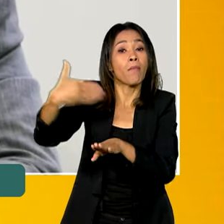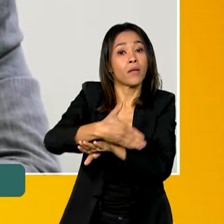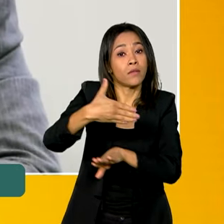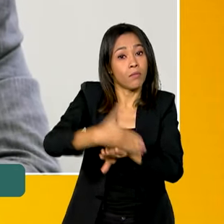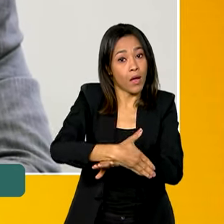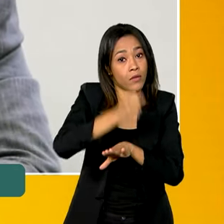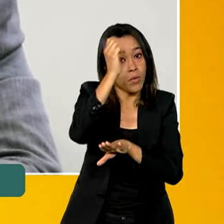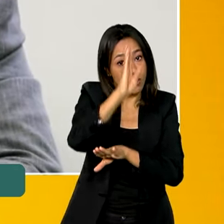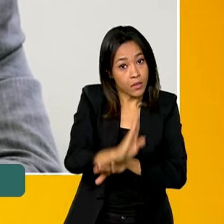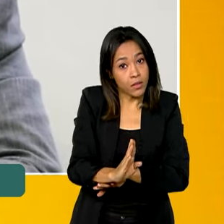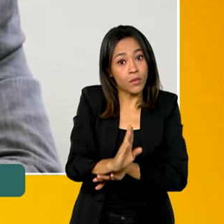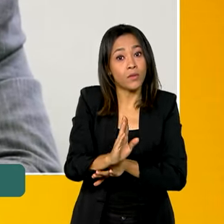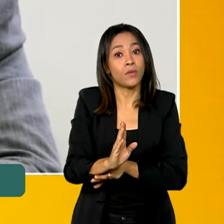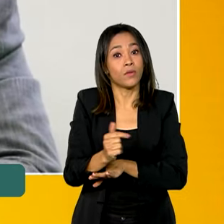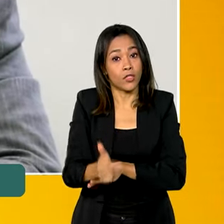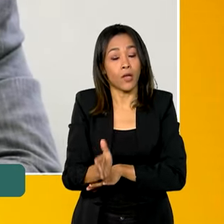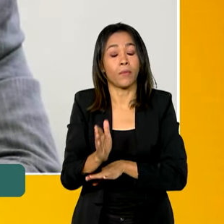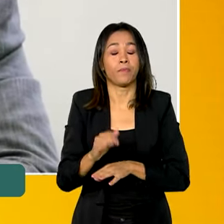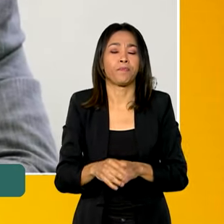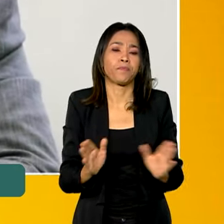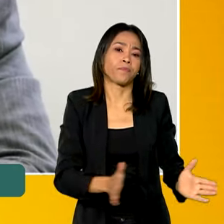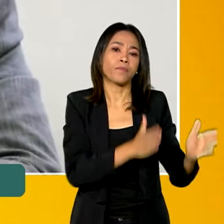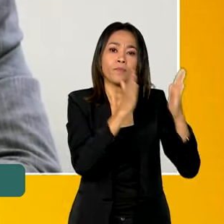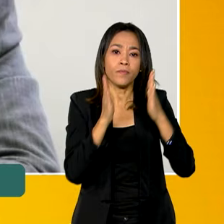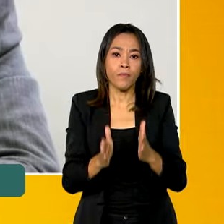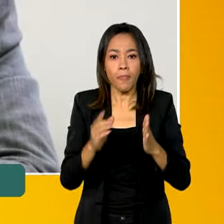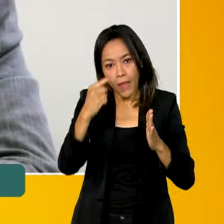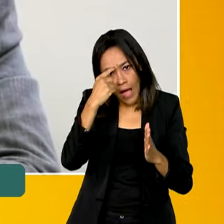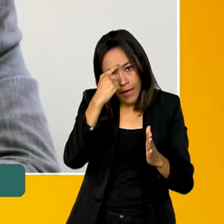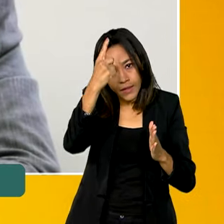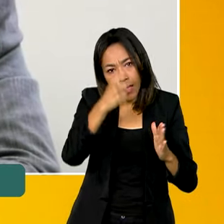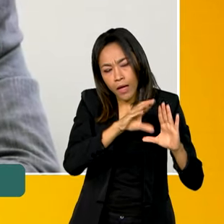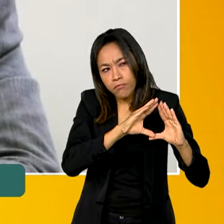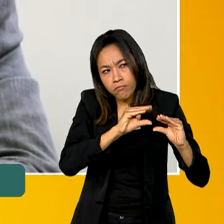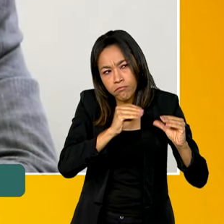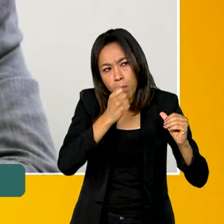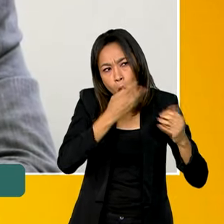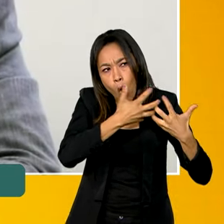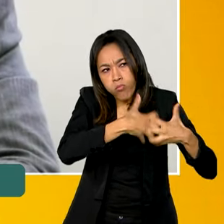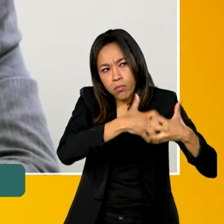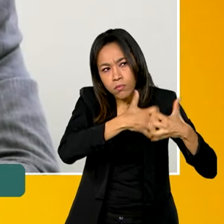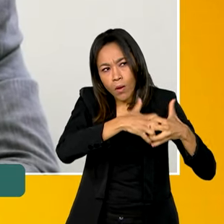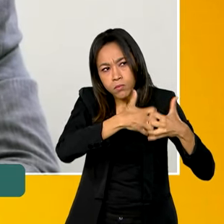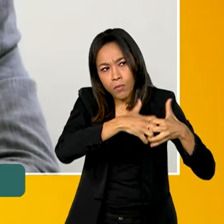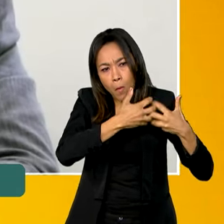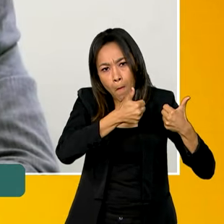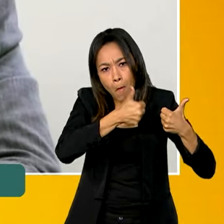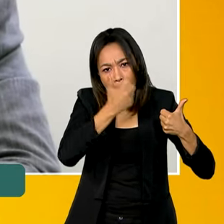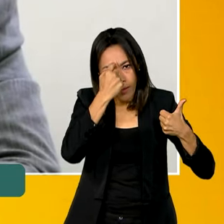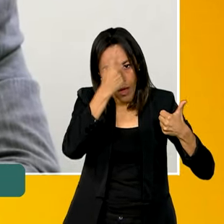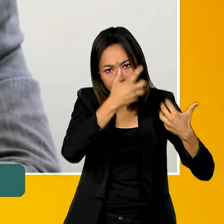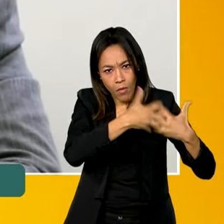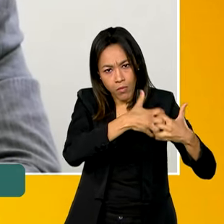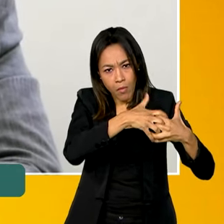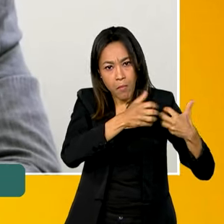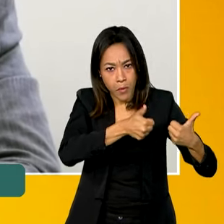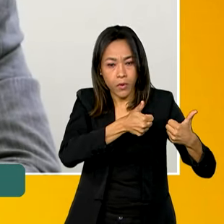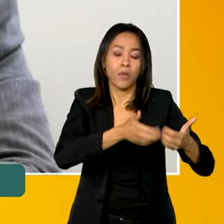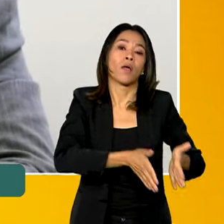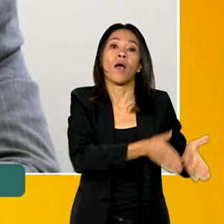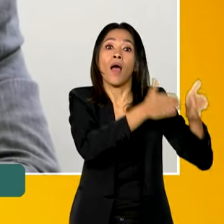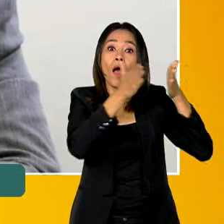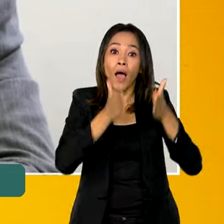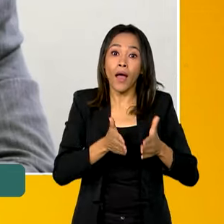tá eh uma vez a ideia ligeiramente amadurecida você pode agora e a Startup relativamente